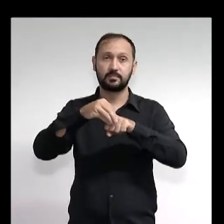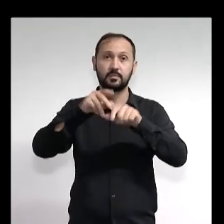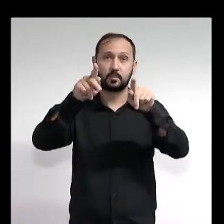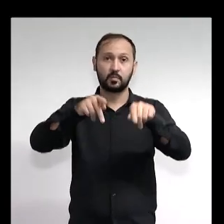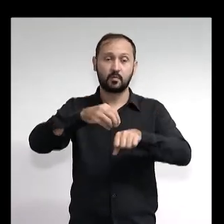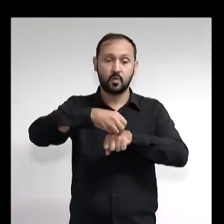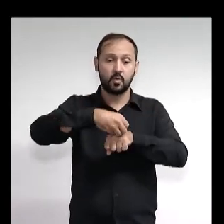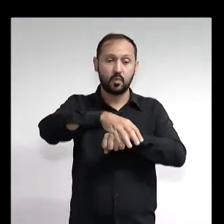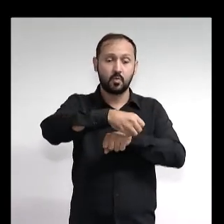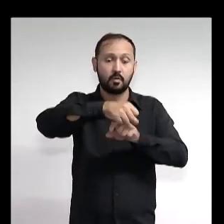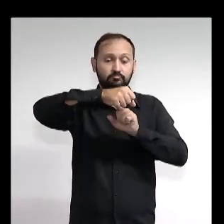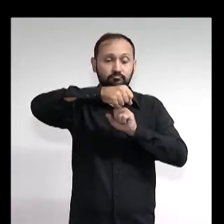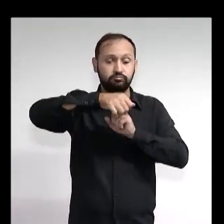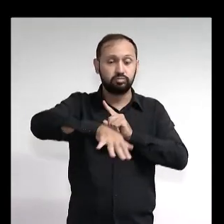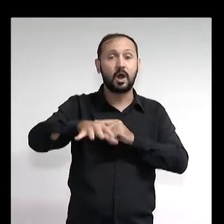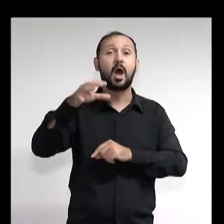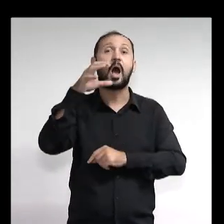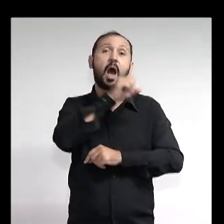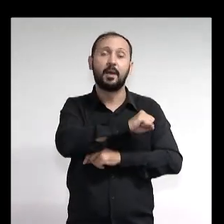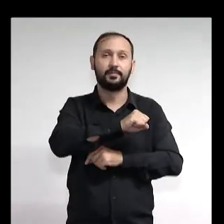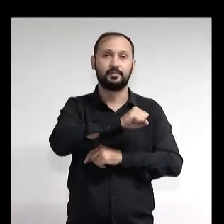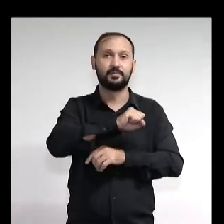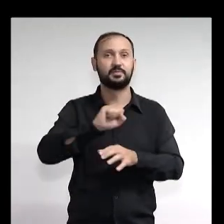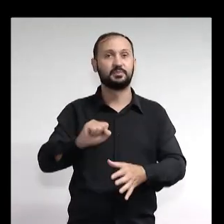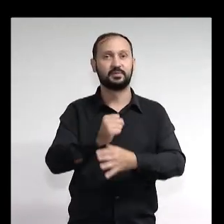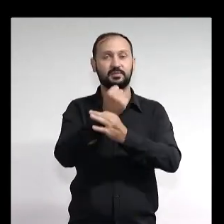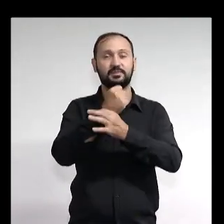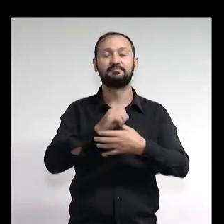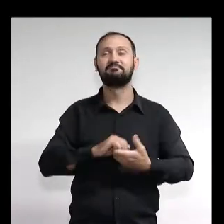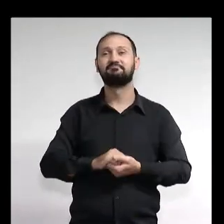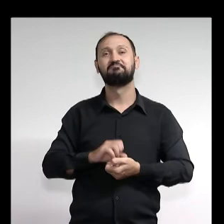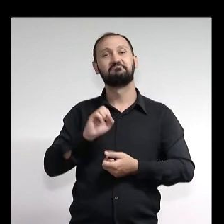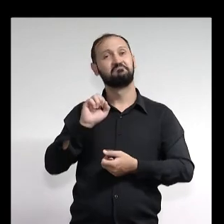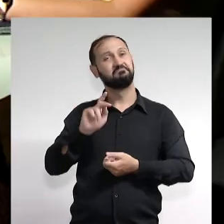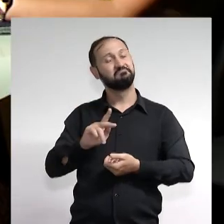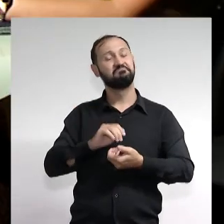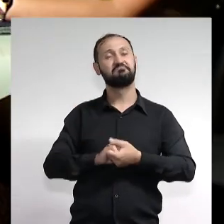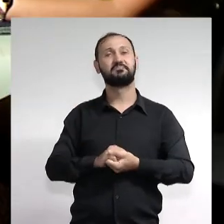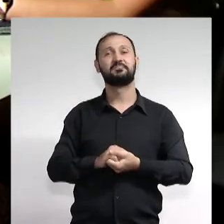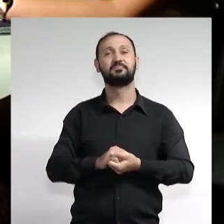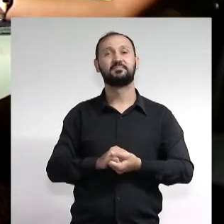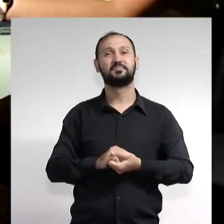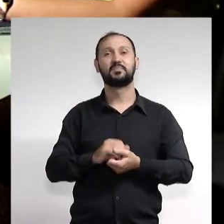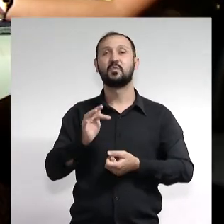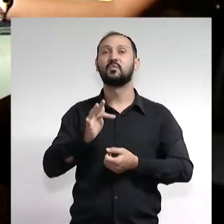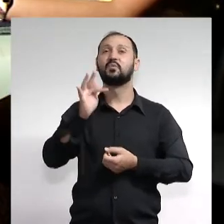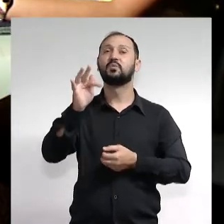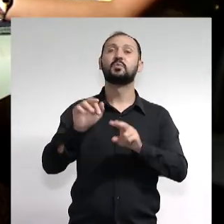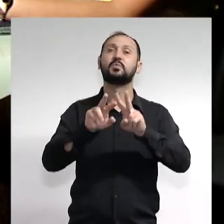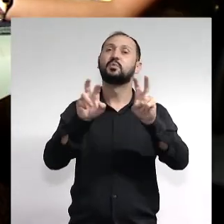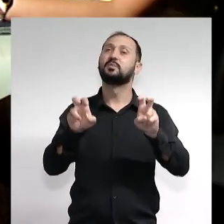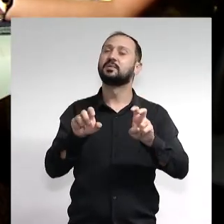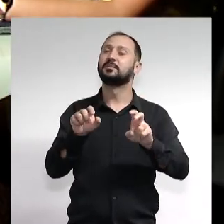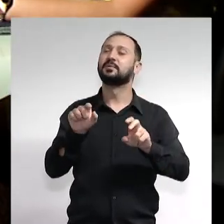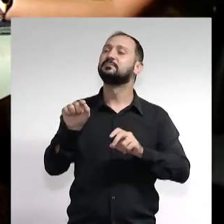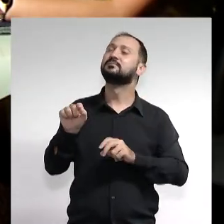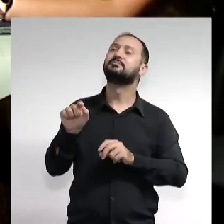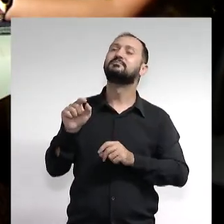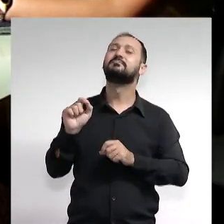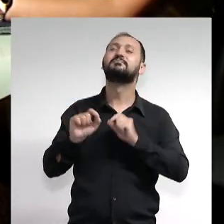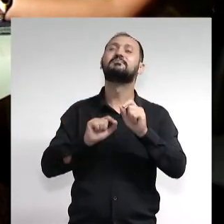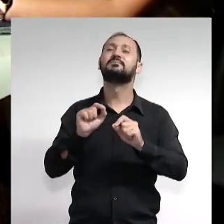chegue a toda a população o mais rápido e com mais segurança possível. Ok. Futuro do